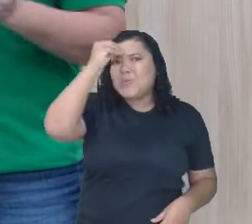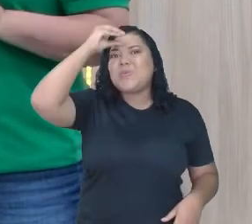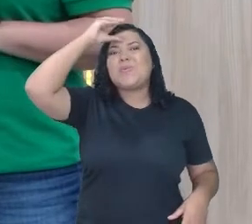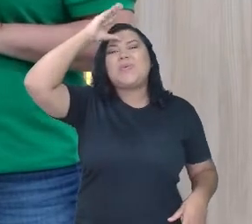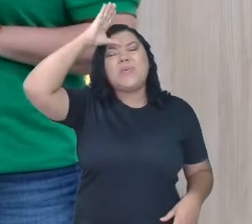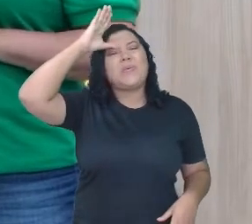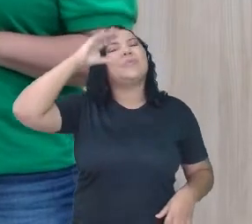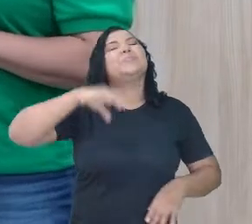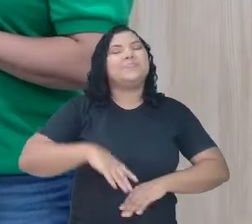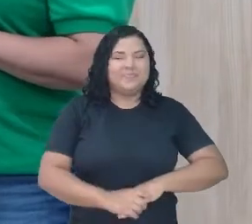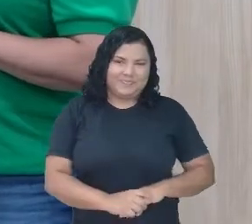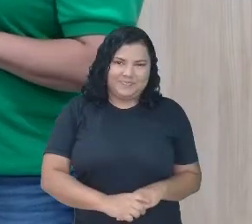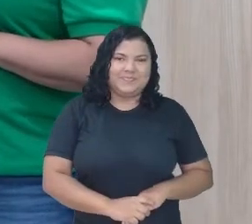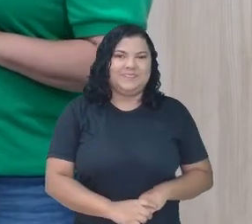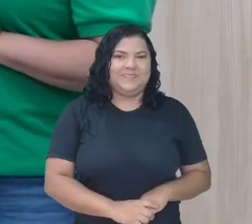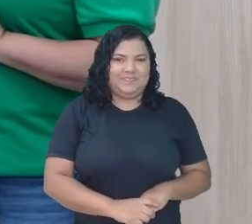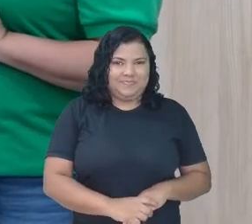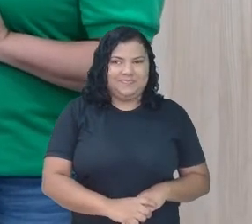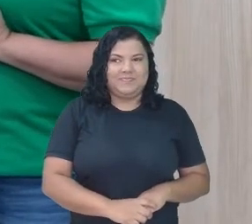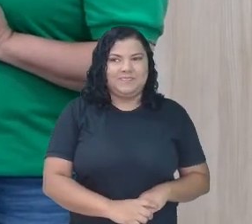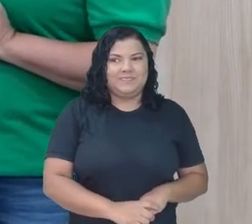somar àqueles que vocês já têm.